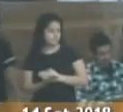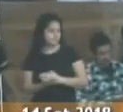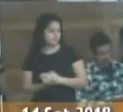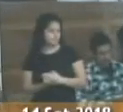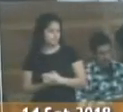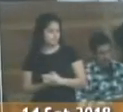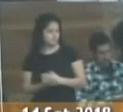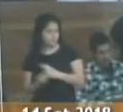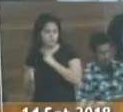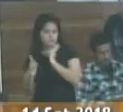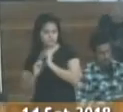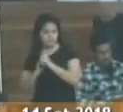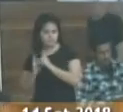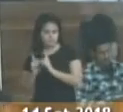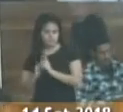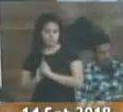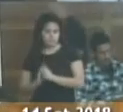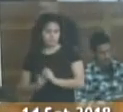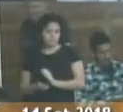nos reclamar.